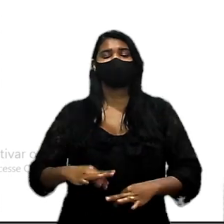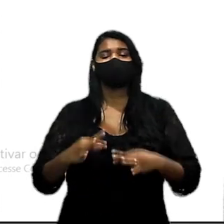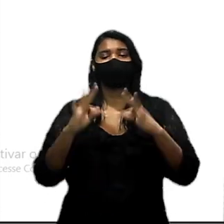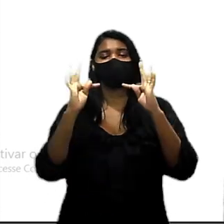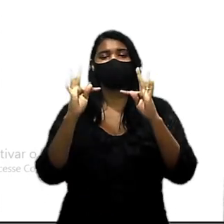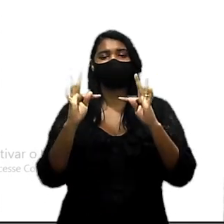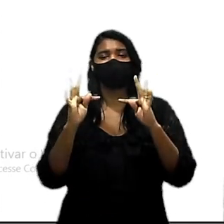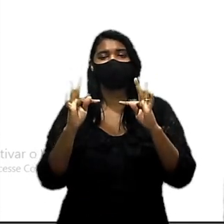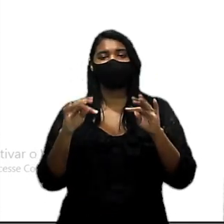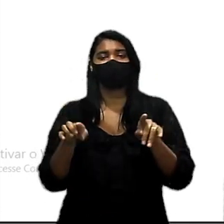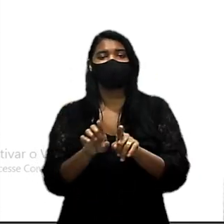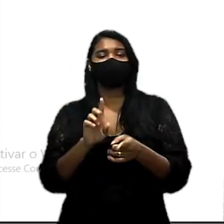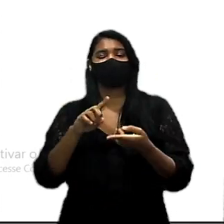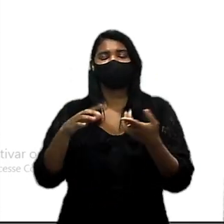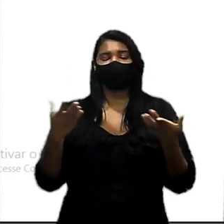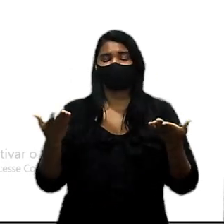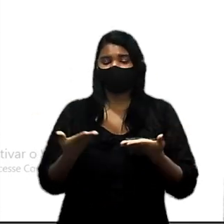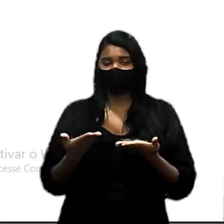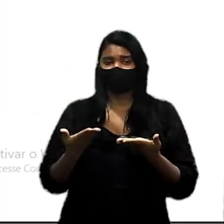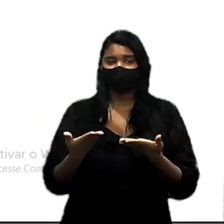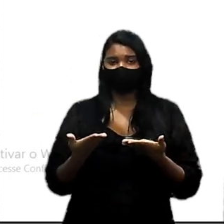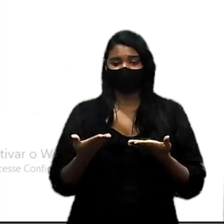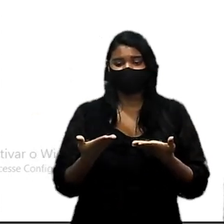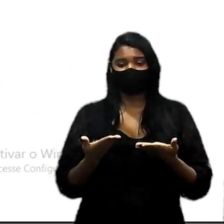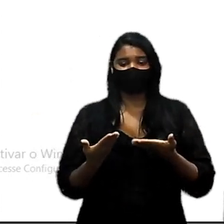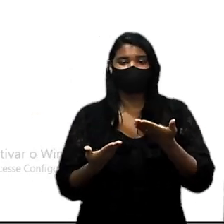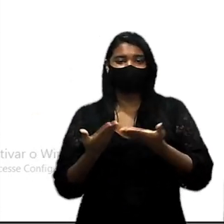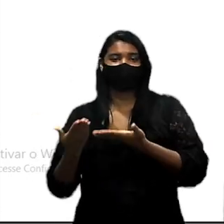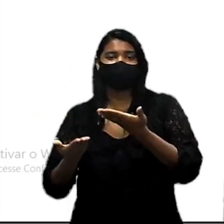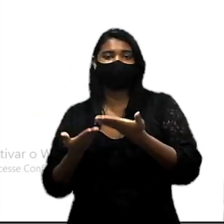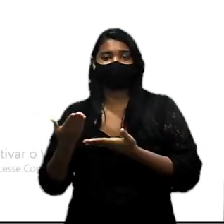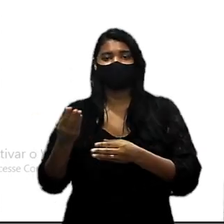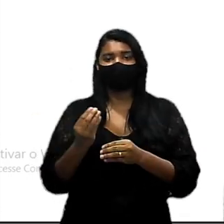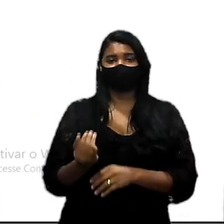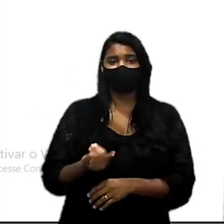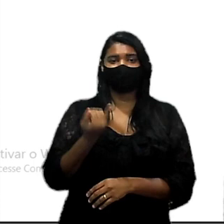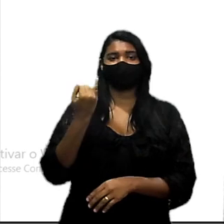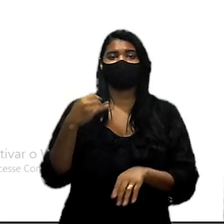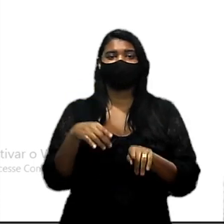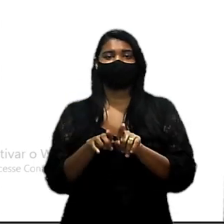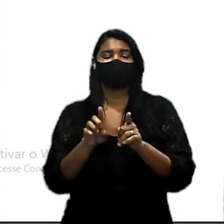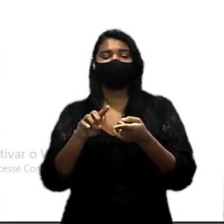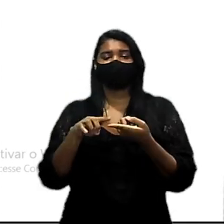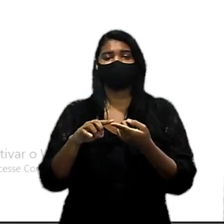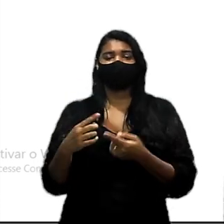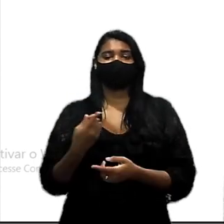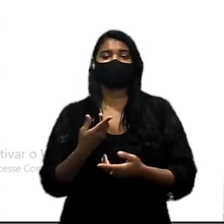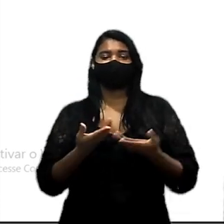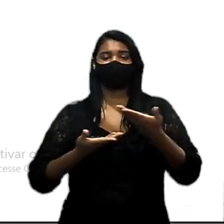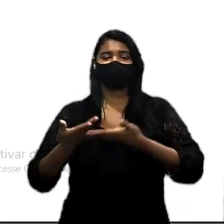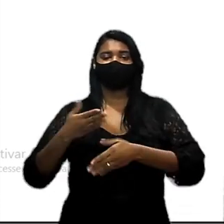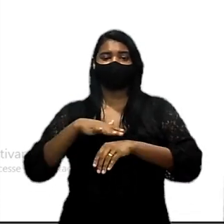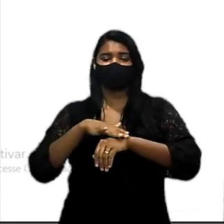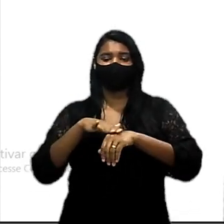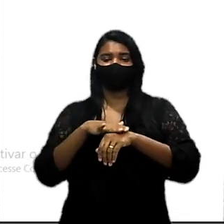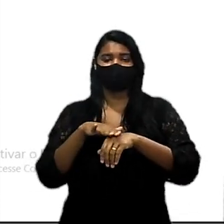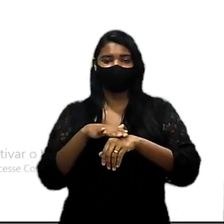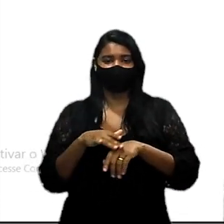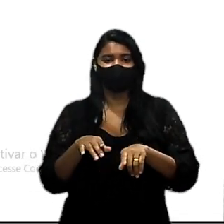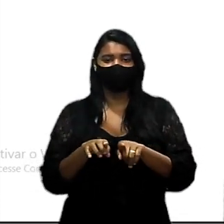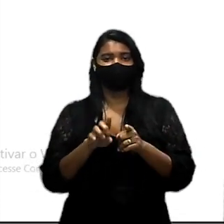tecnologias. Então, nada mais coerente, né? Nada mais oportuno do que a gente conversar um pouco